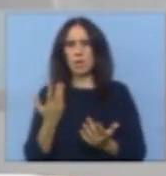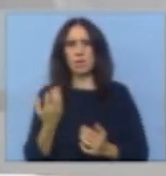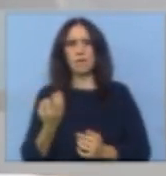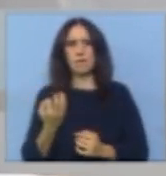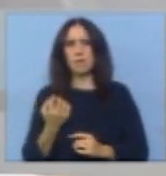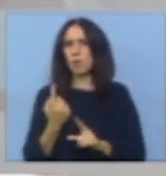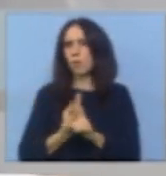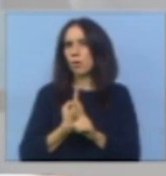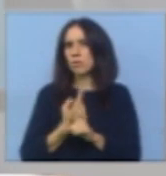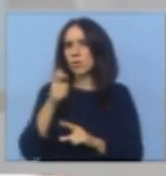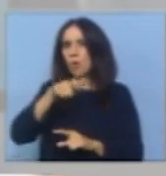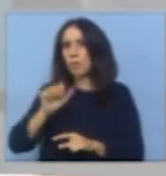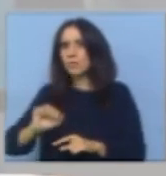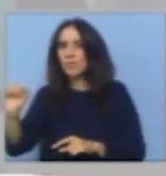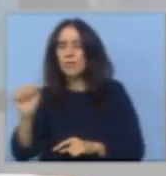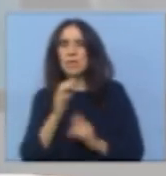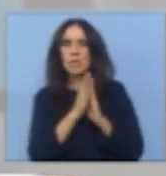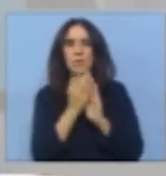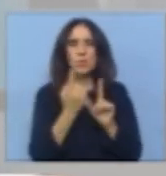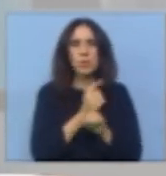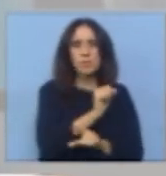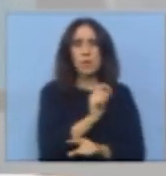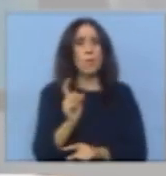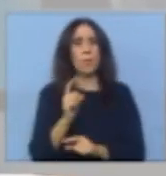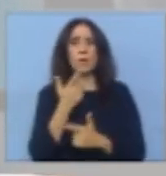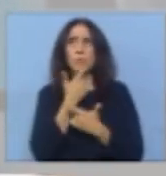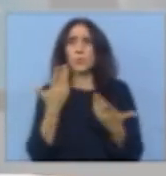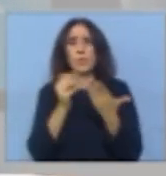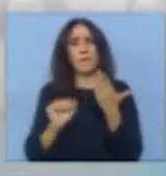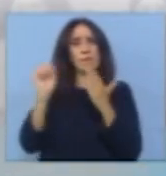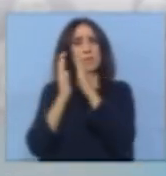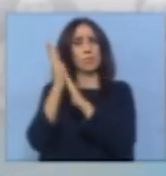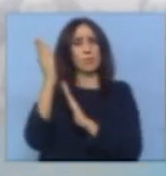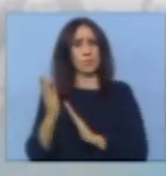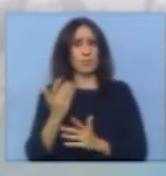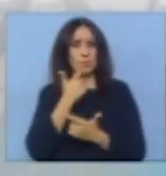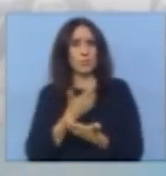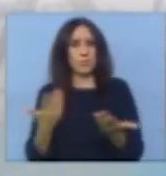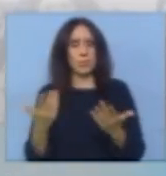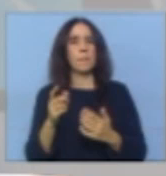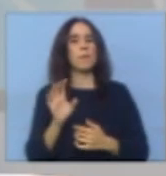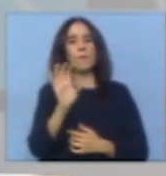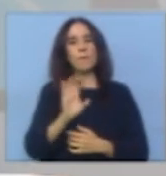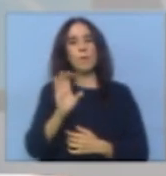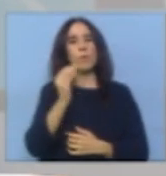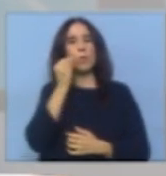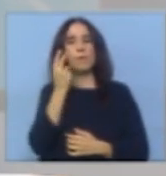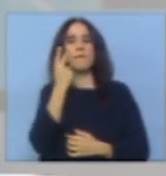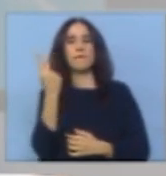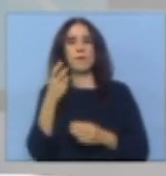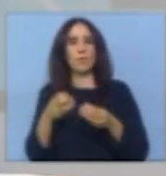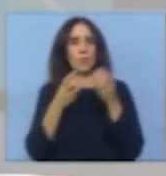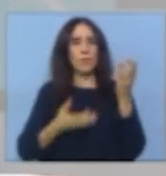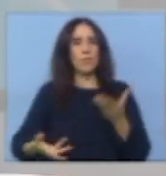as coisas que são dos homens e as coisas que são de Deus. Não, há tudo é de Deus. E, portanto, o modo como vivemos e como convivemos e